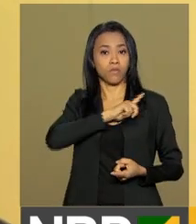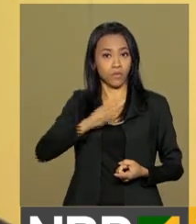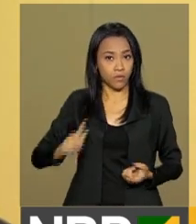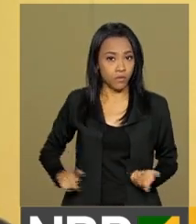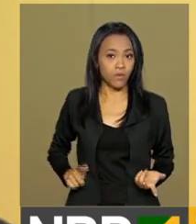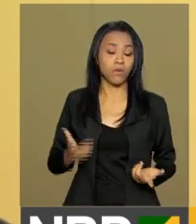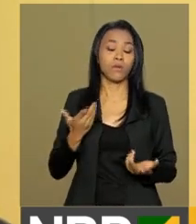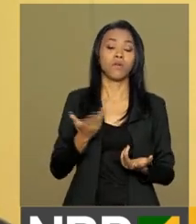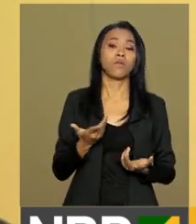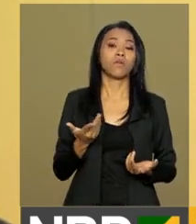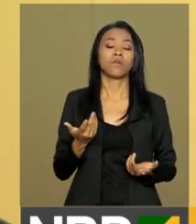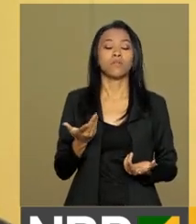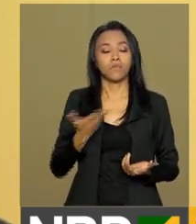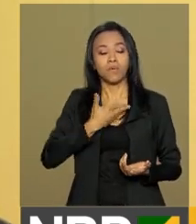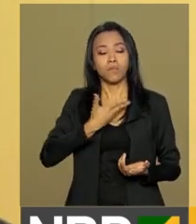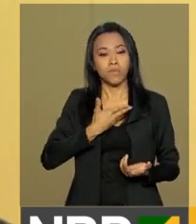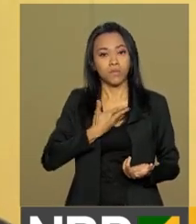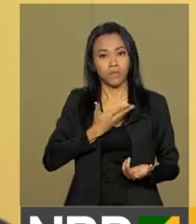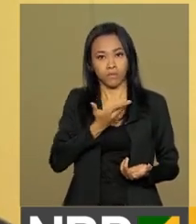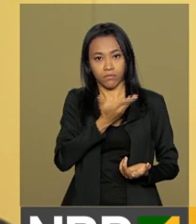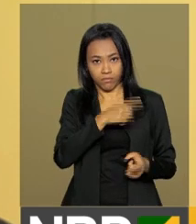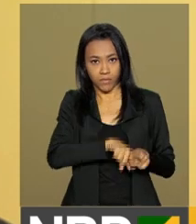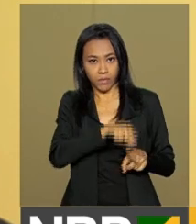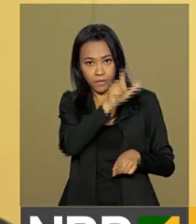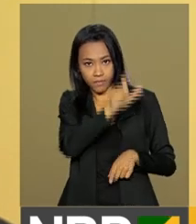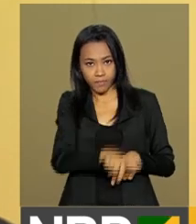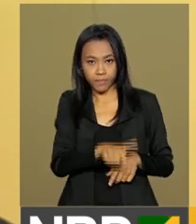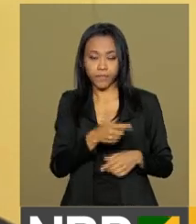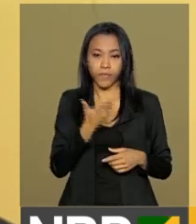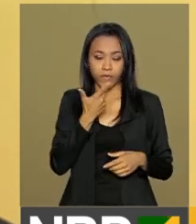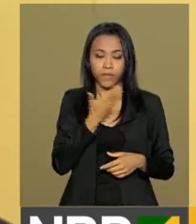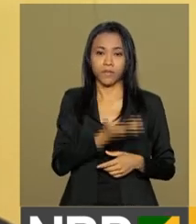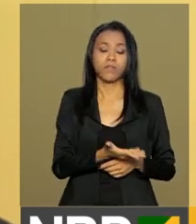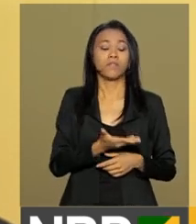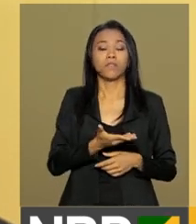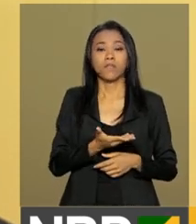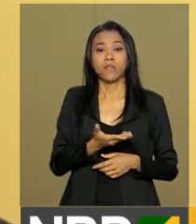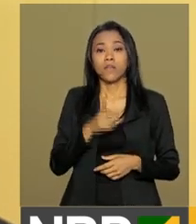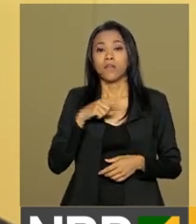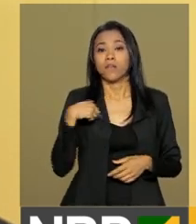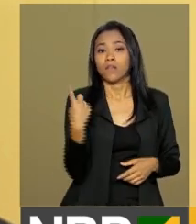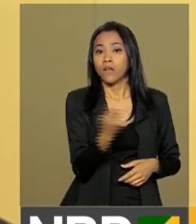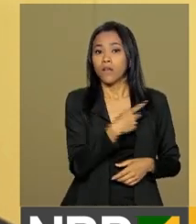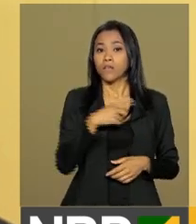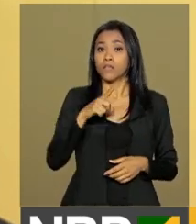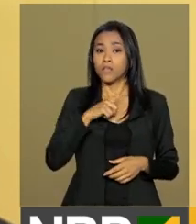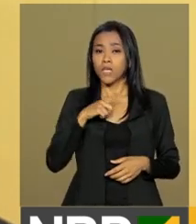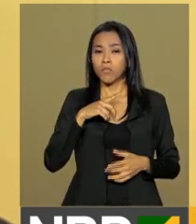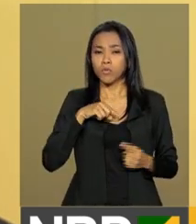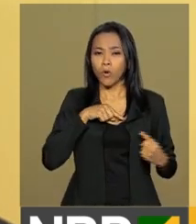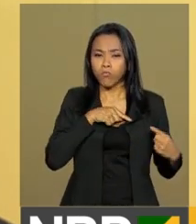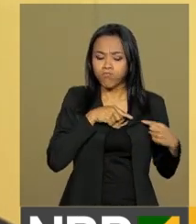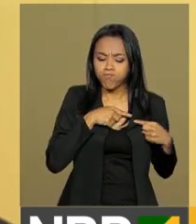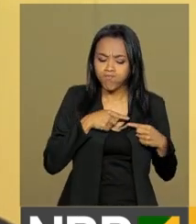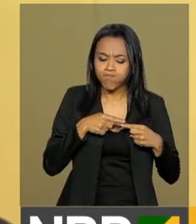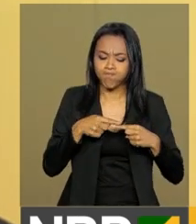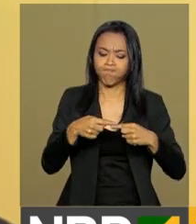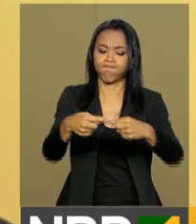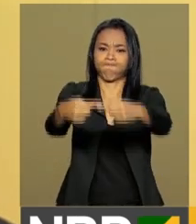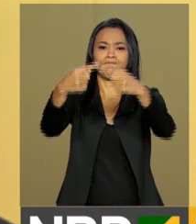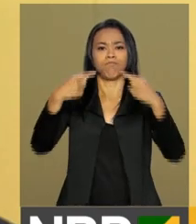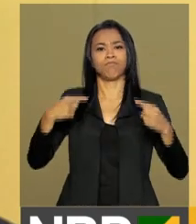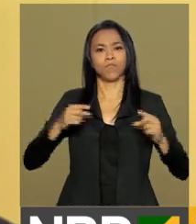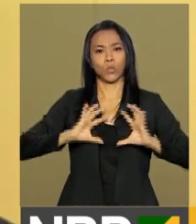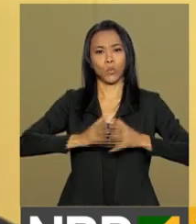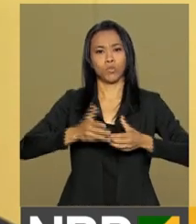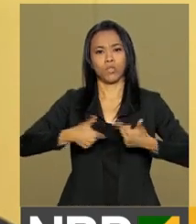Maguito Vilela, meu querido amigo, não é? Nós temos uma harmonia extraordinária na nossa